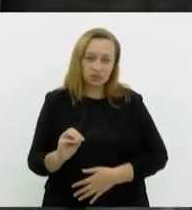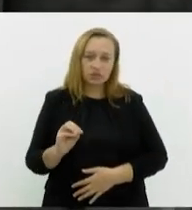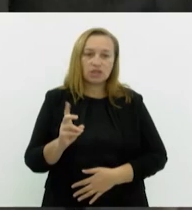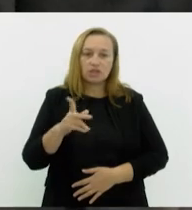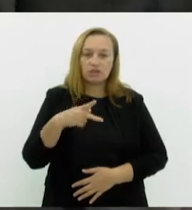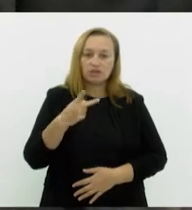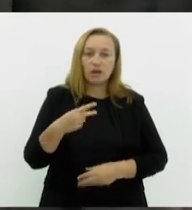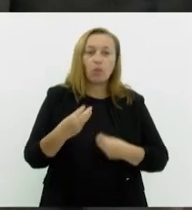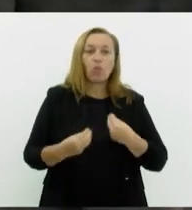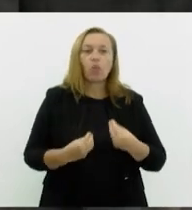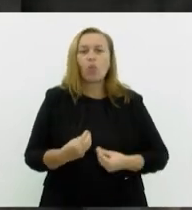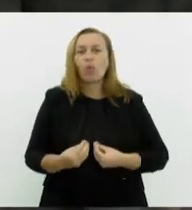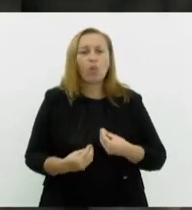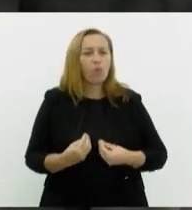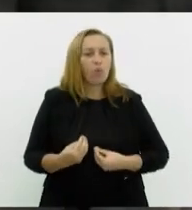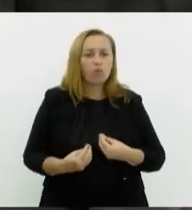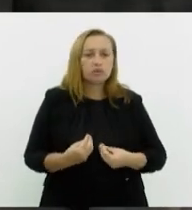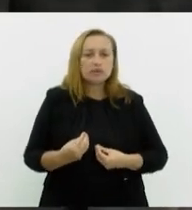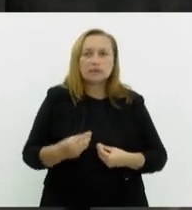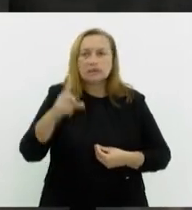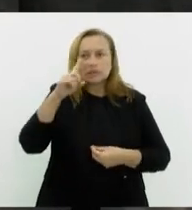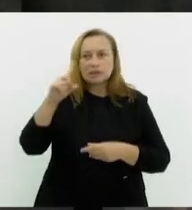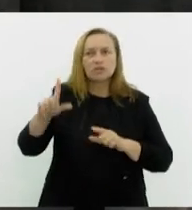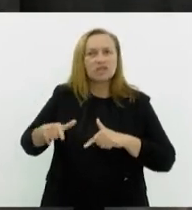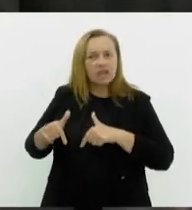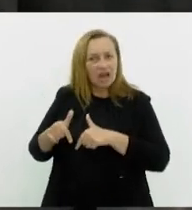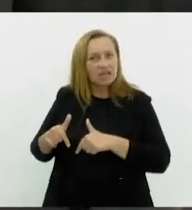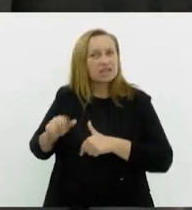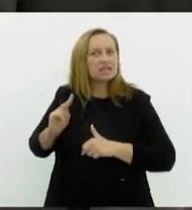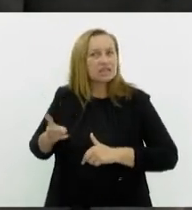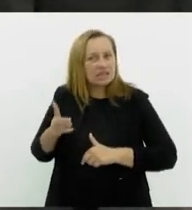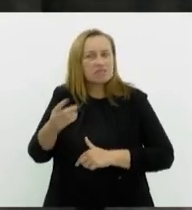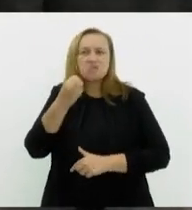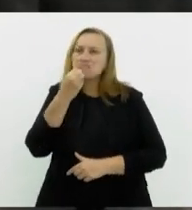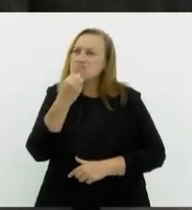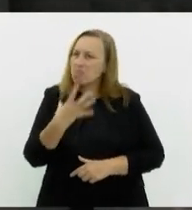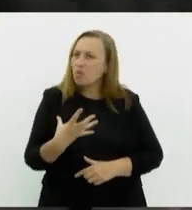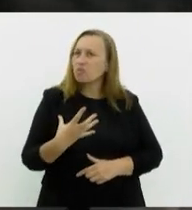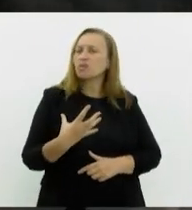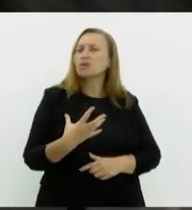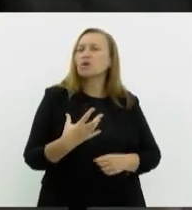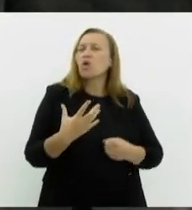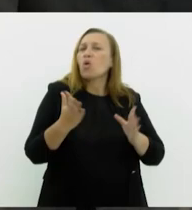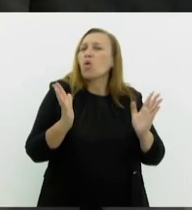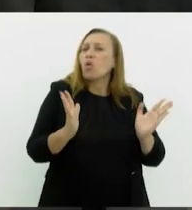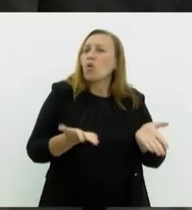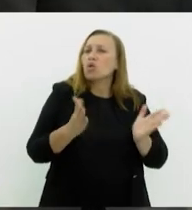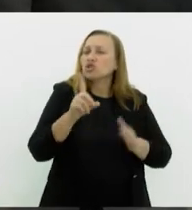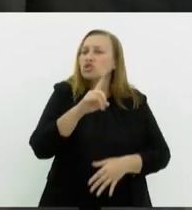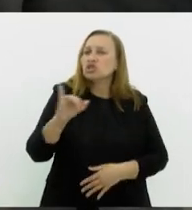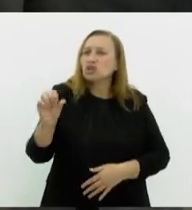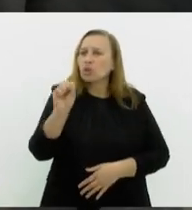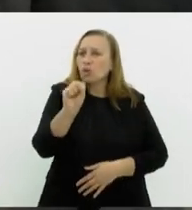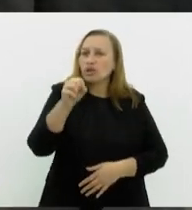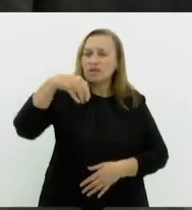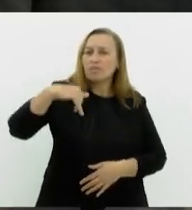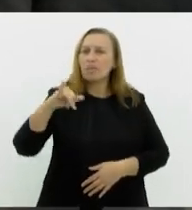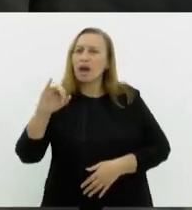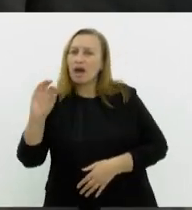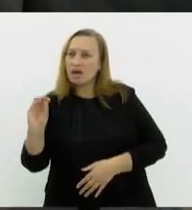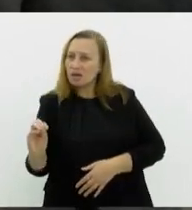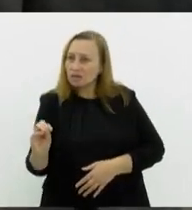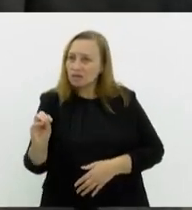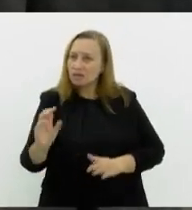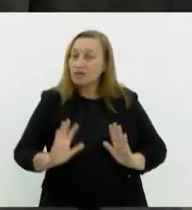que Deus age sempre de uma forma muito positiva. Hoje, dia 8 de maio,